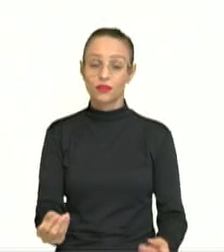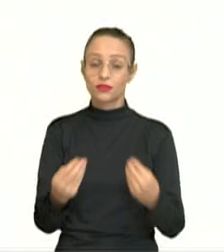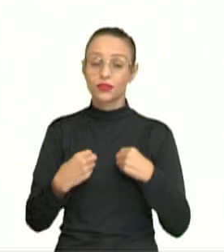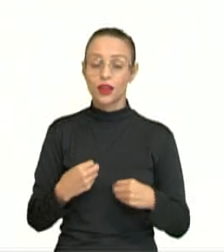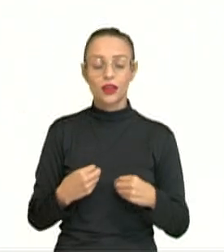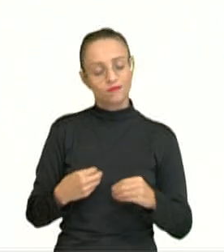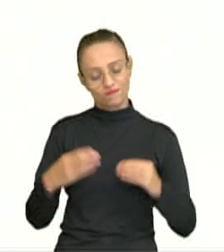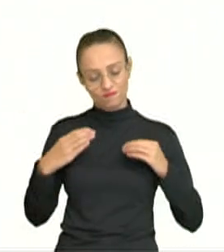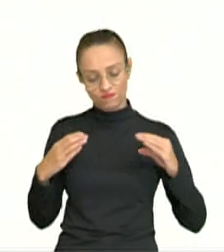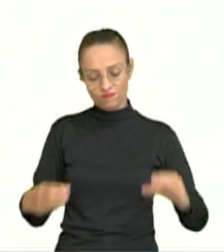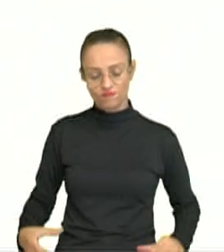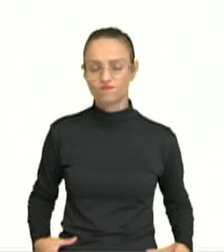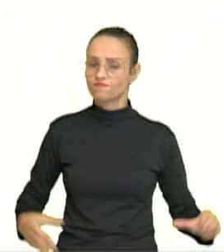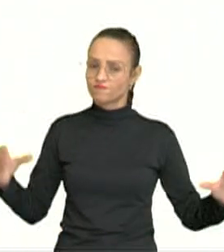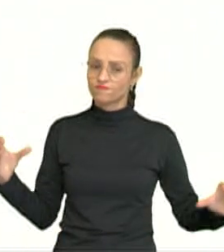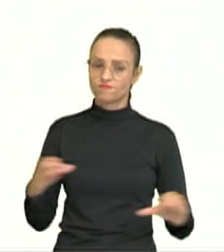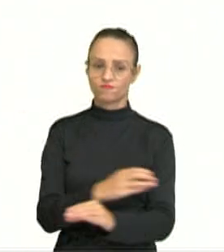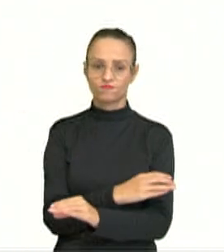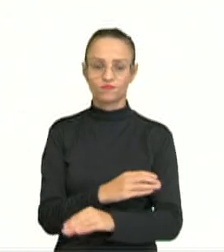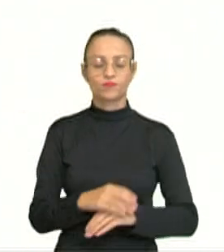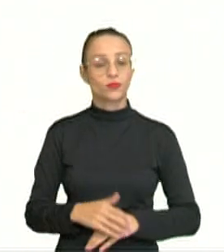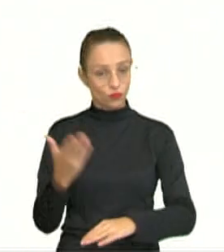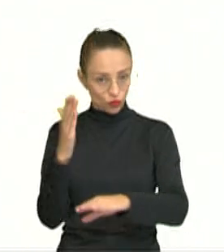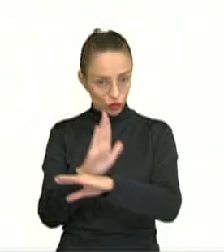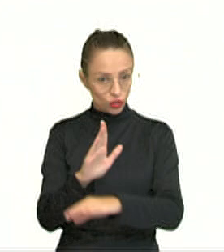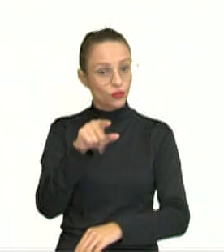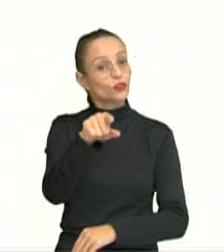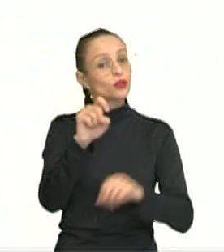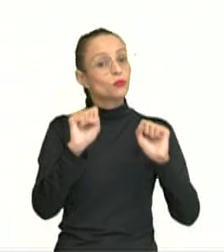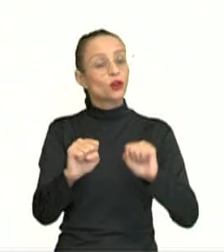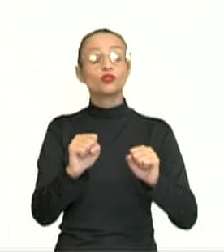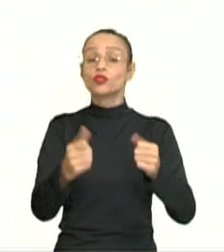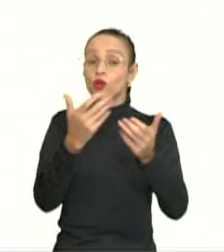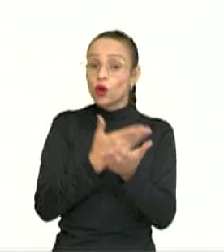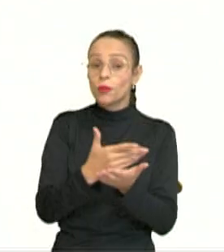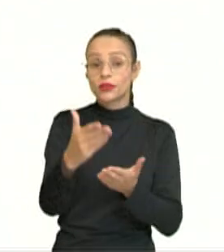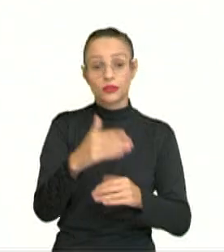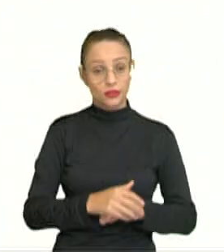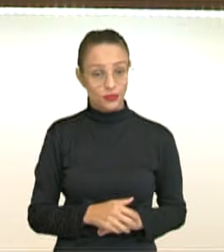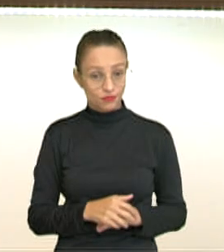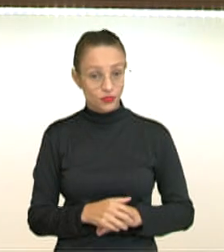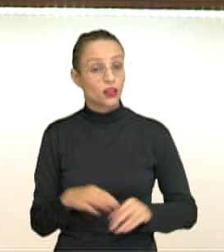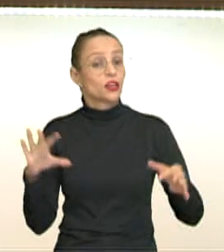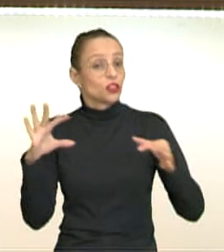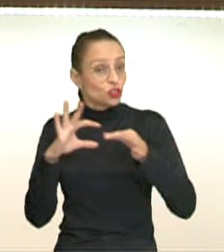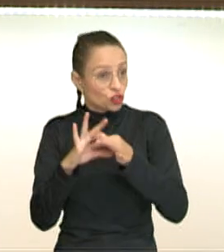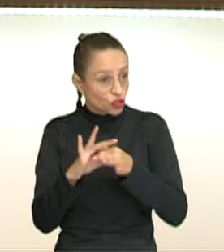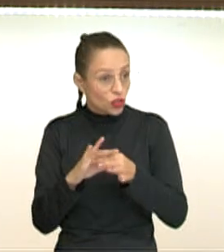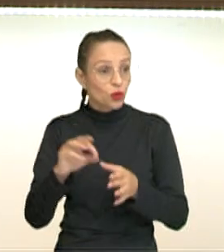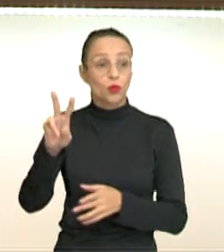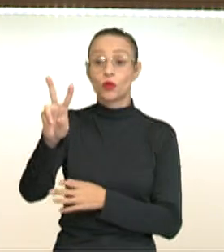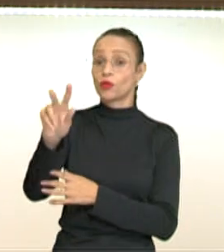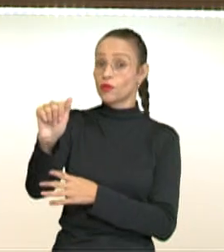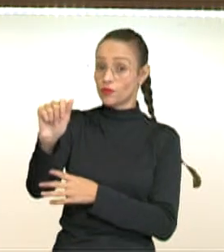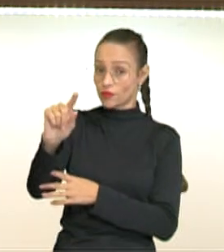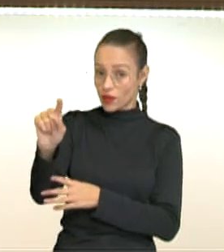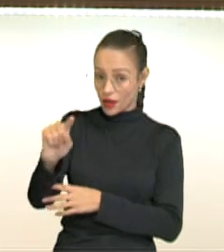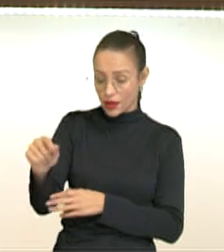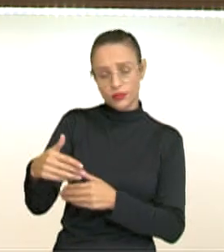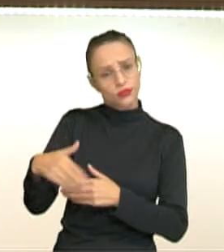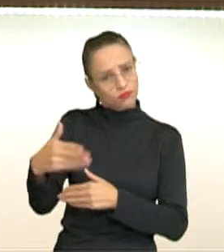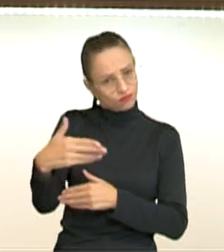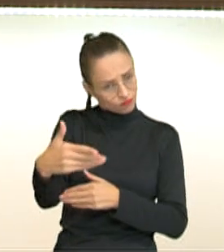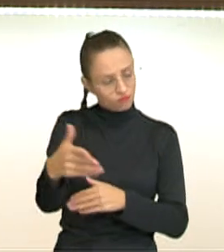sua completitude. Vou ajudar. Você pode começar dizendo assim. Segundo Vaz, e aí você